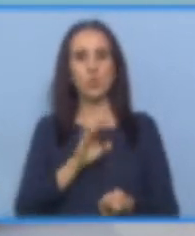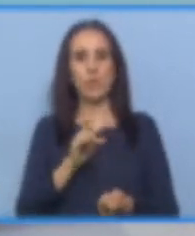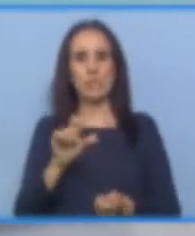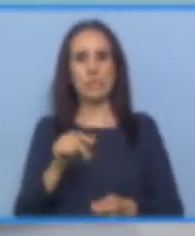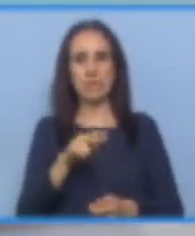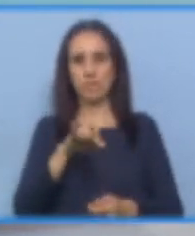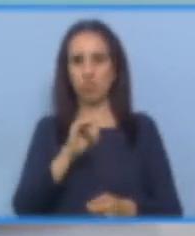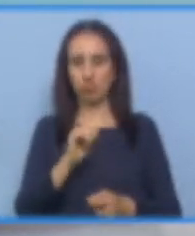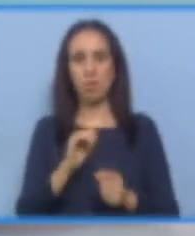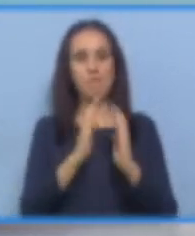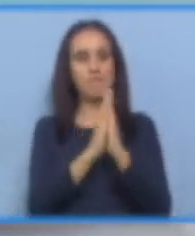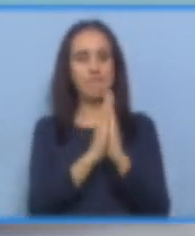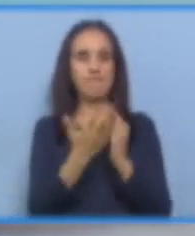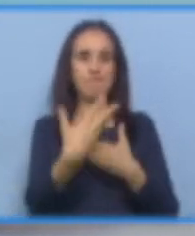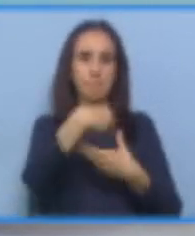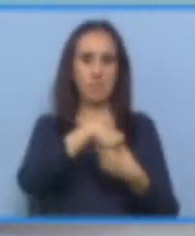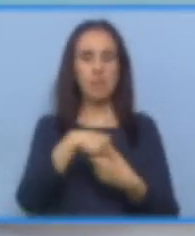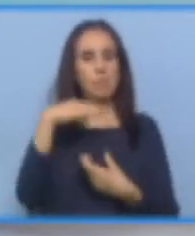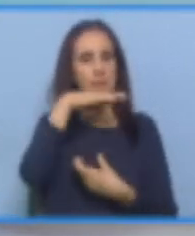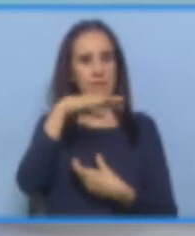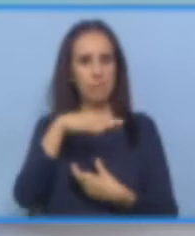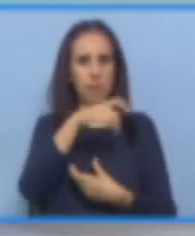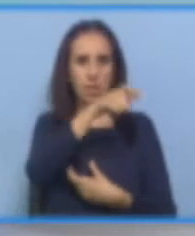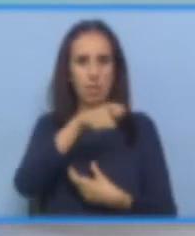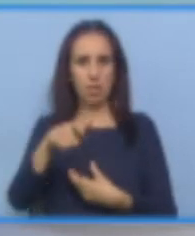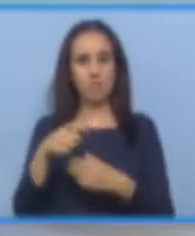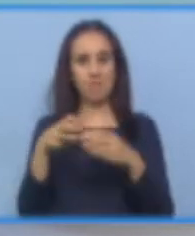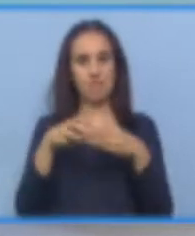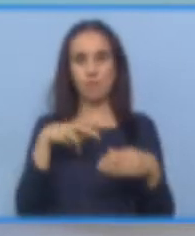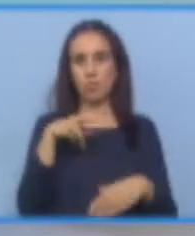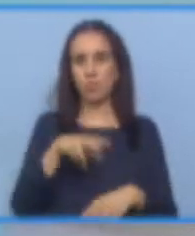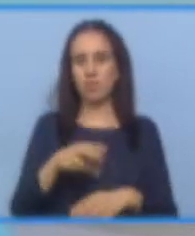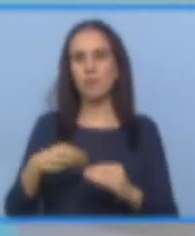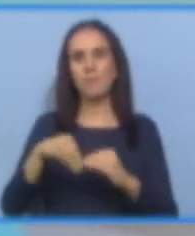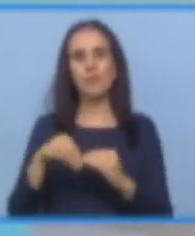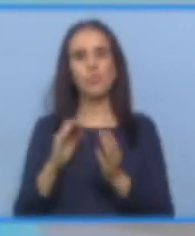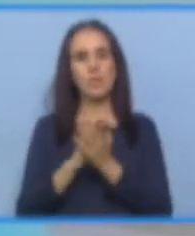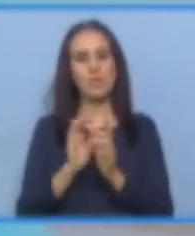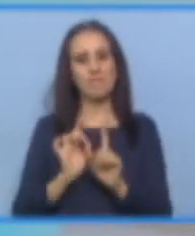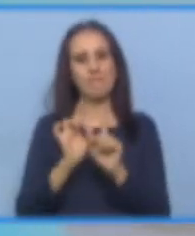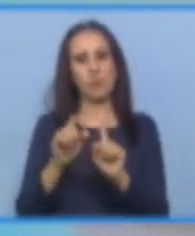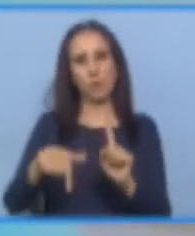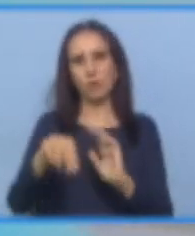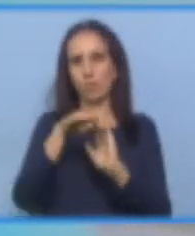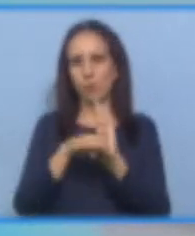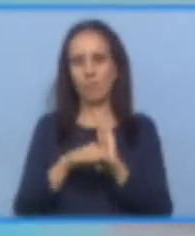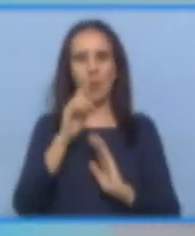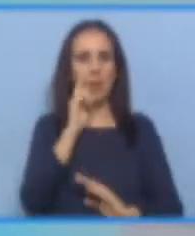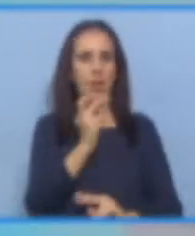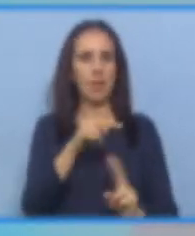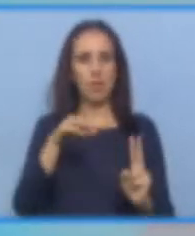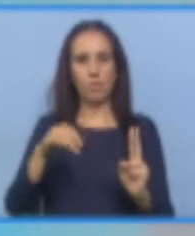dos leigos e da família na Conferência Episcopal Portuguesa, e também com a presença de um casal que está hoje neste programa, a Ana